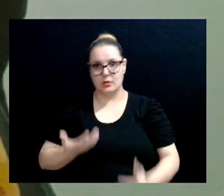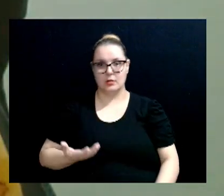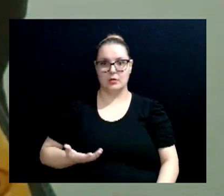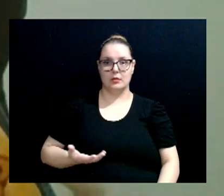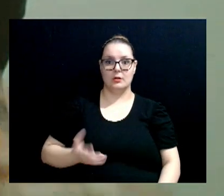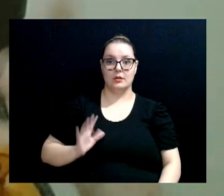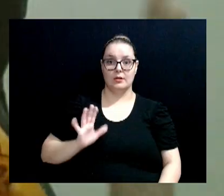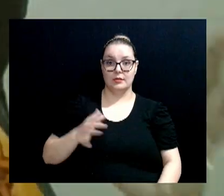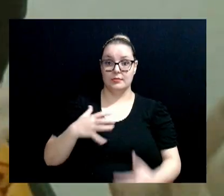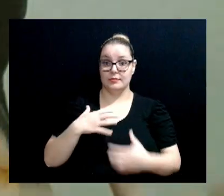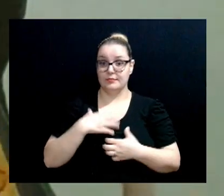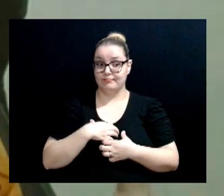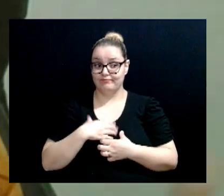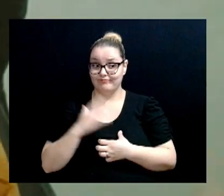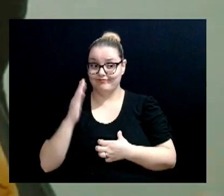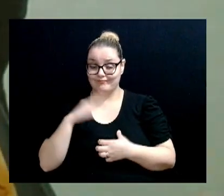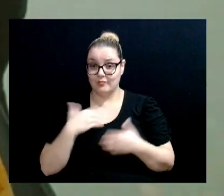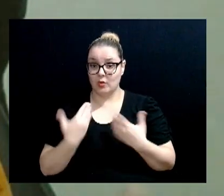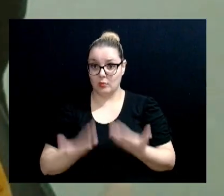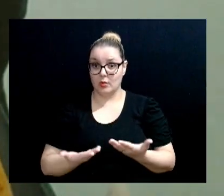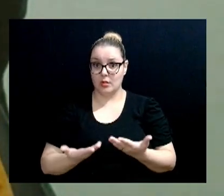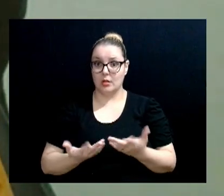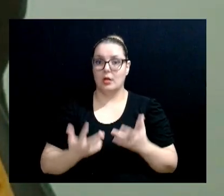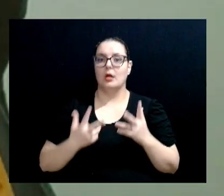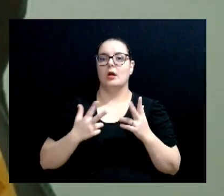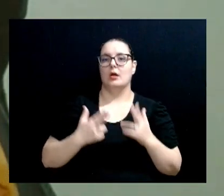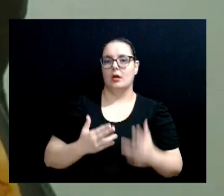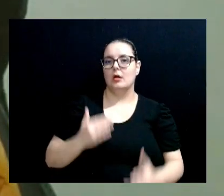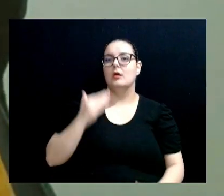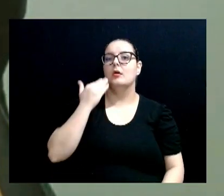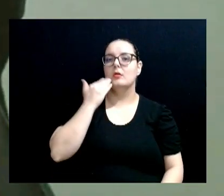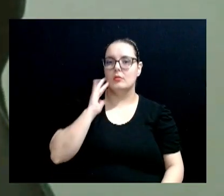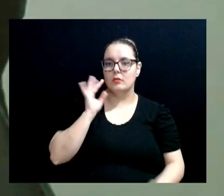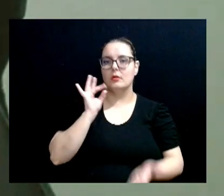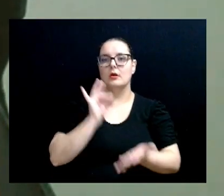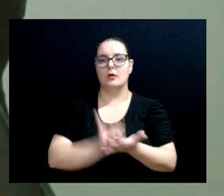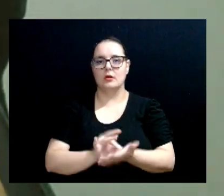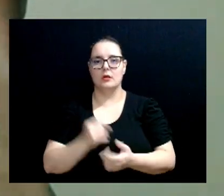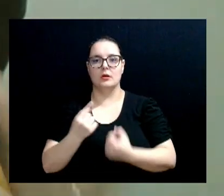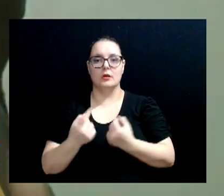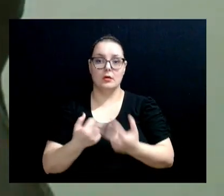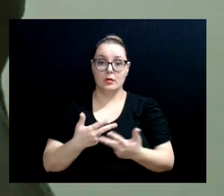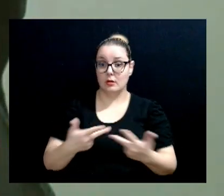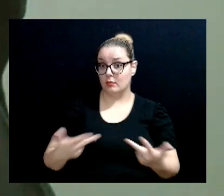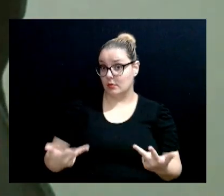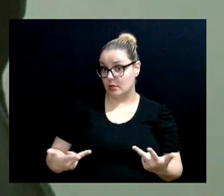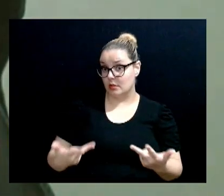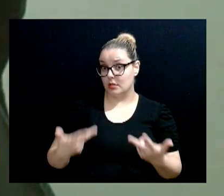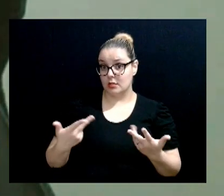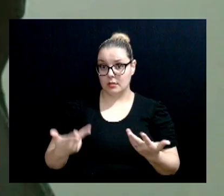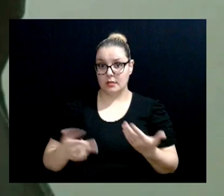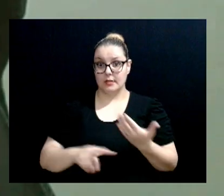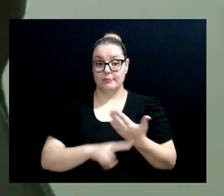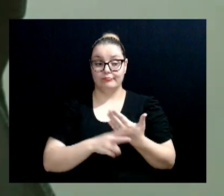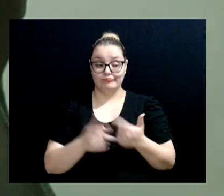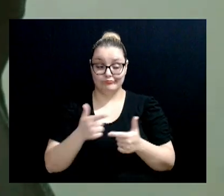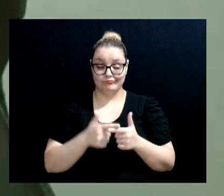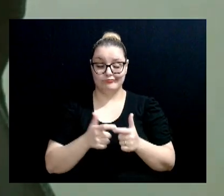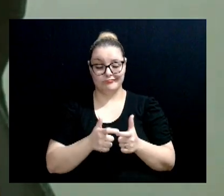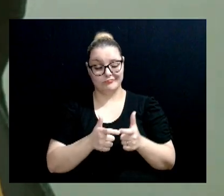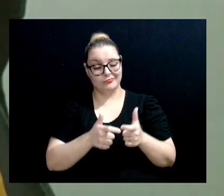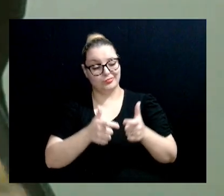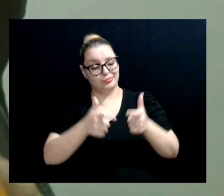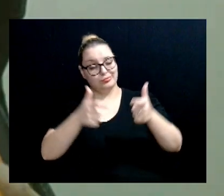por isso, então como se eu estivesse falhando realmente em algo. E aí isso vira uma bola de neve, né?